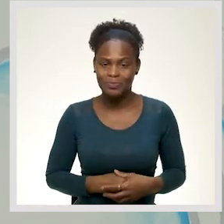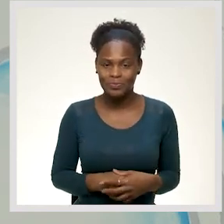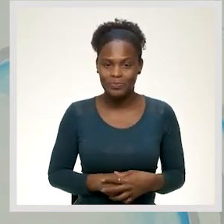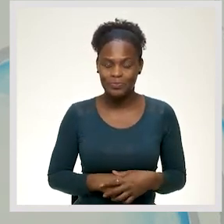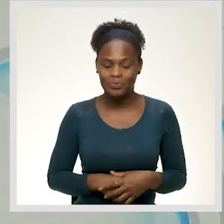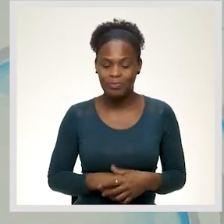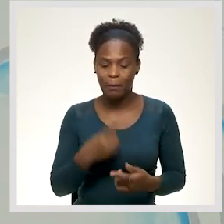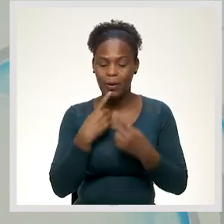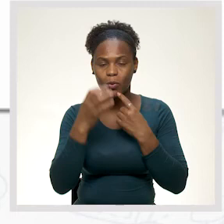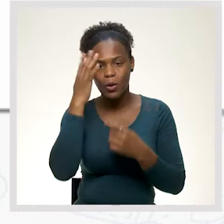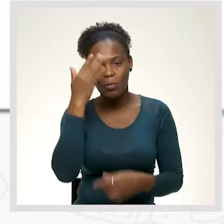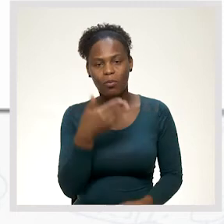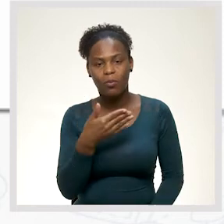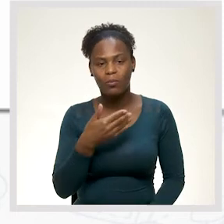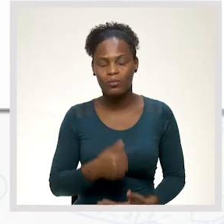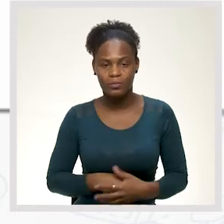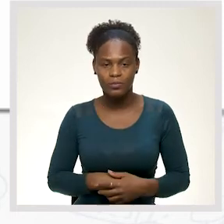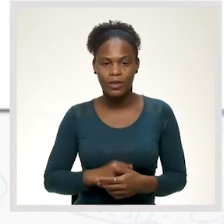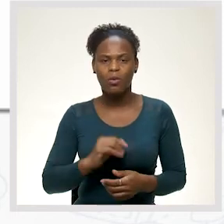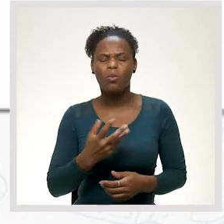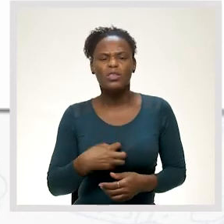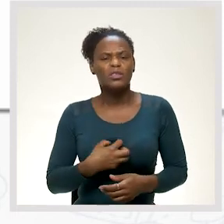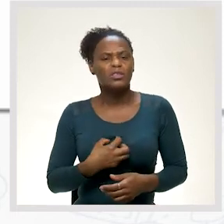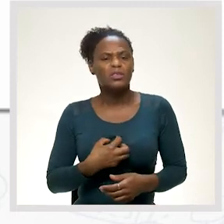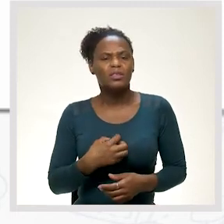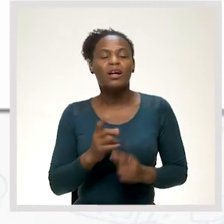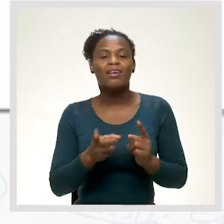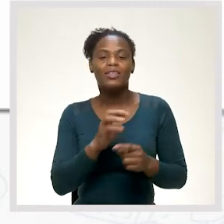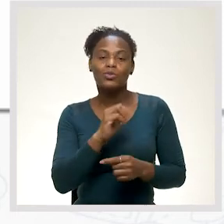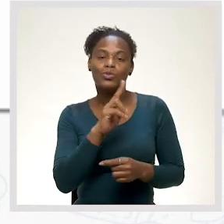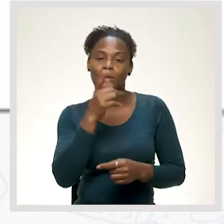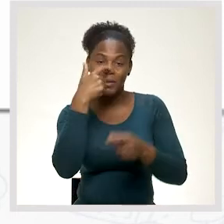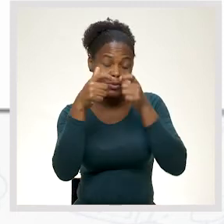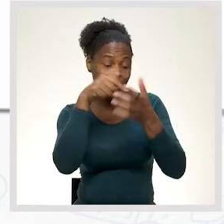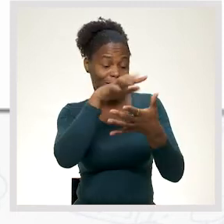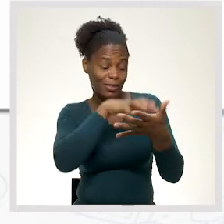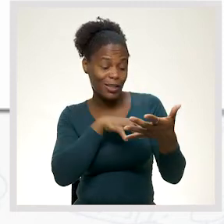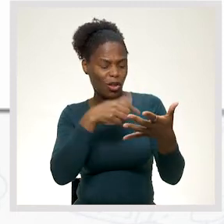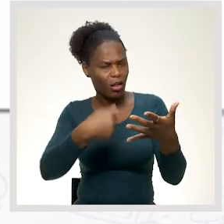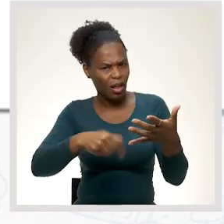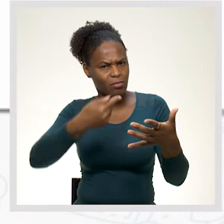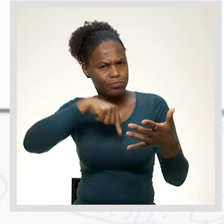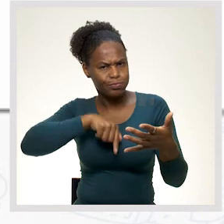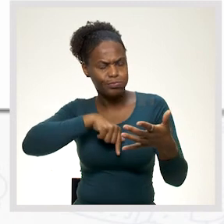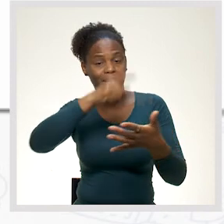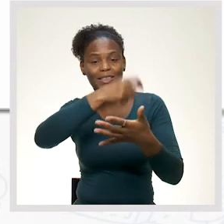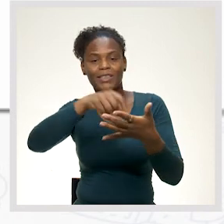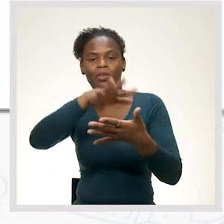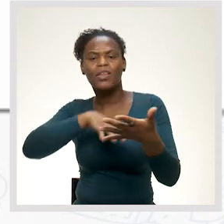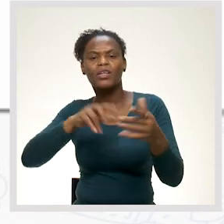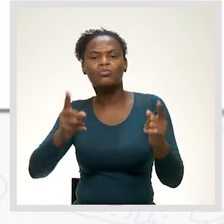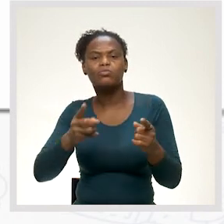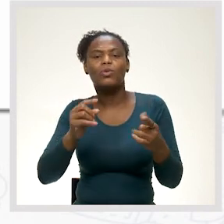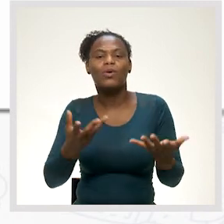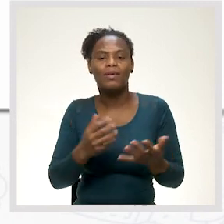respostas. Pergunta 1. Qual é o sentimento que o sujeito poético levava consigo,